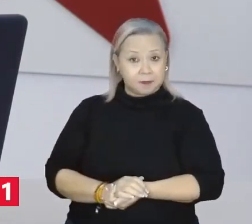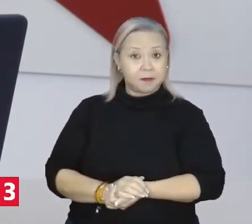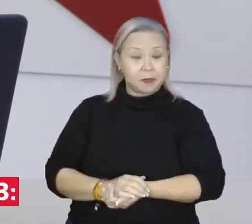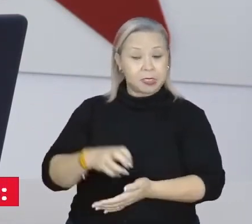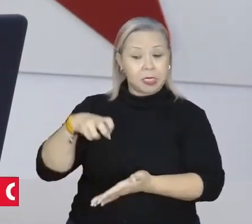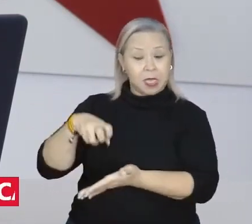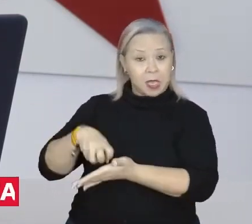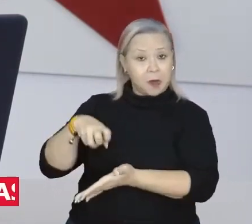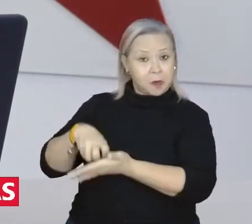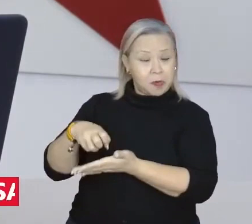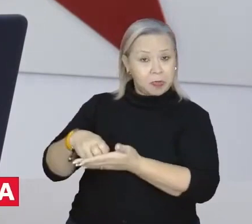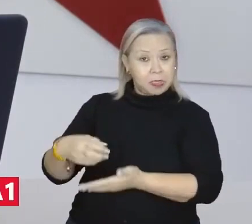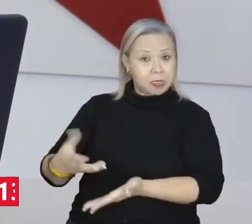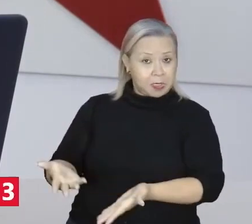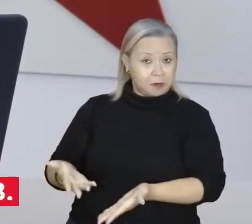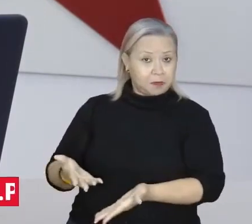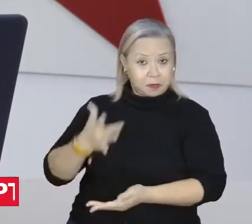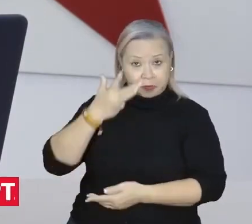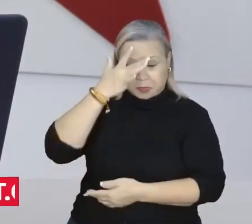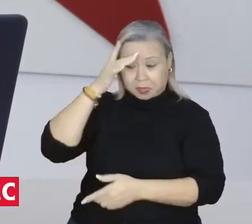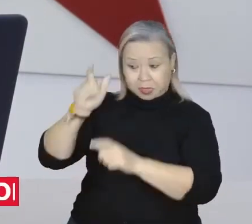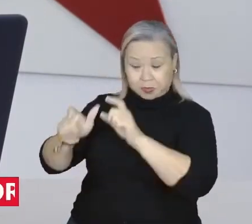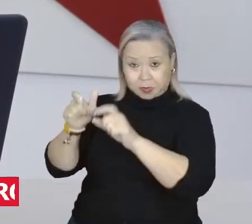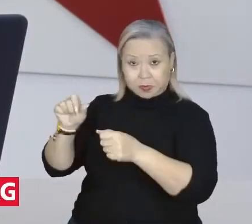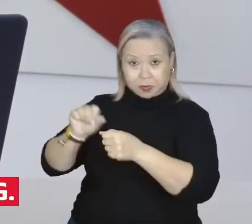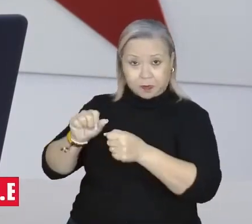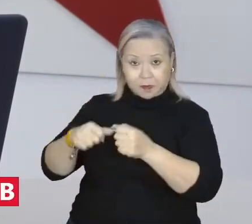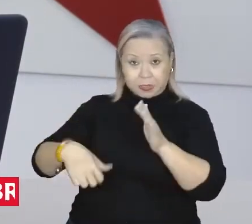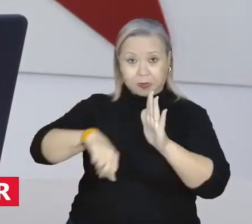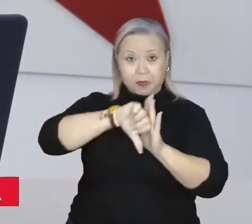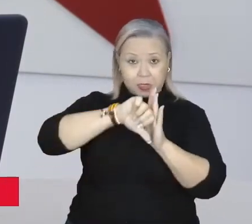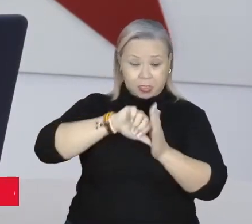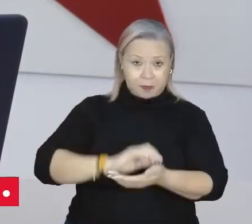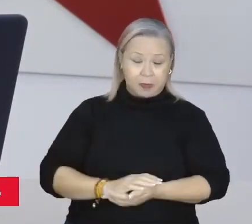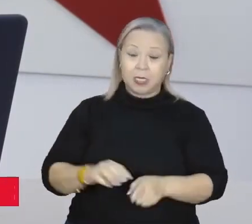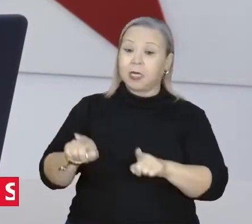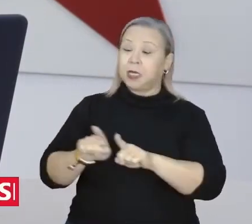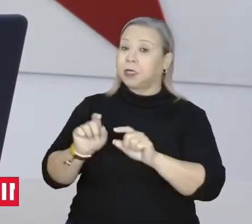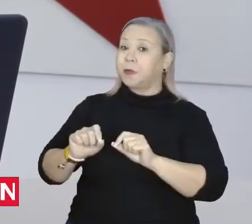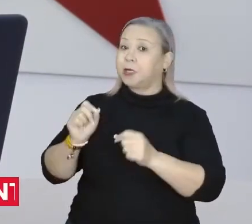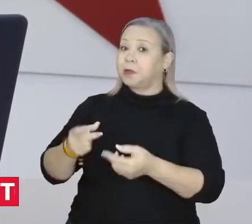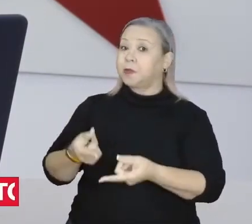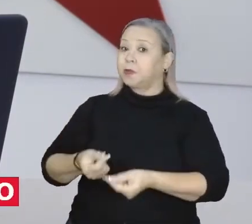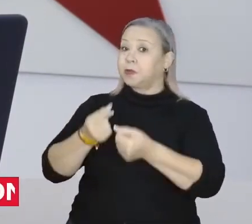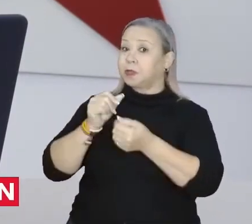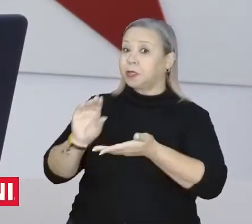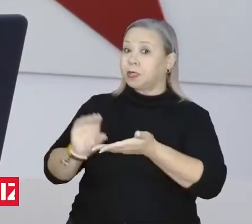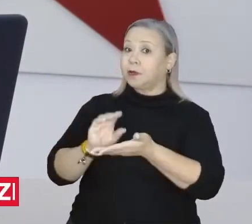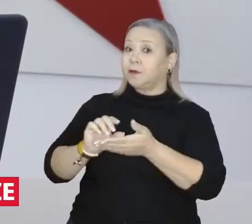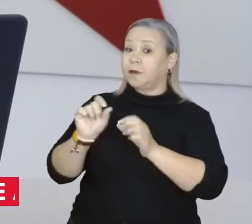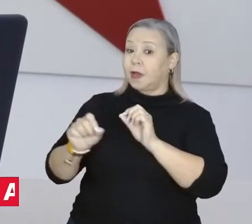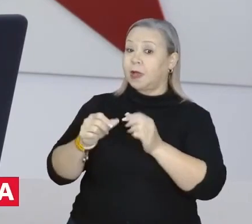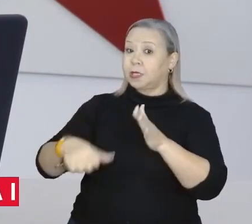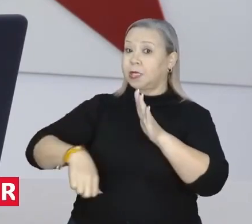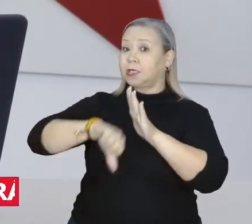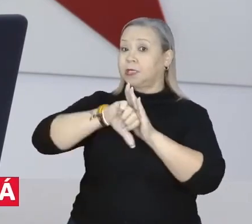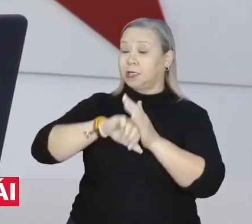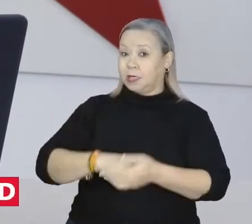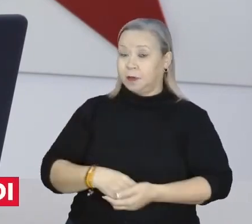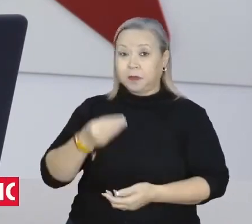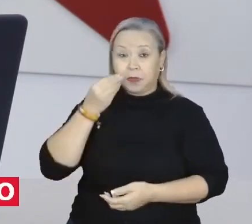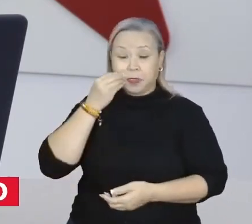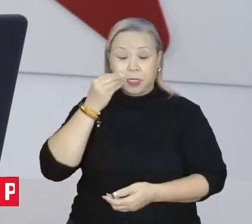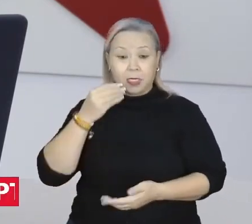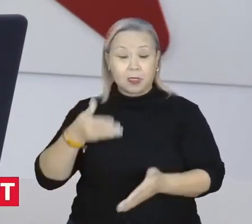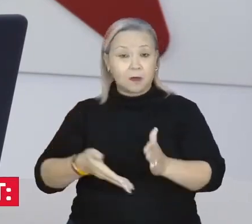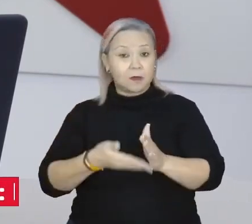punição dos culpados. E não é só de quem está na rua, também de quem financia esses atos aí que tentam tirar a liberdade dos outros. Eles